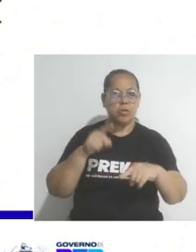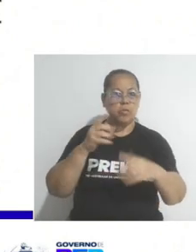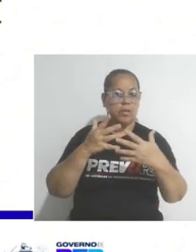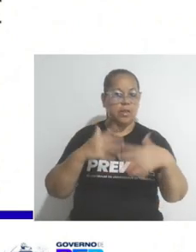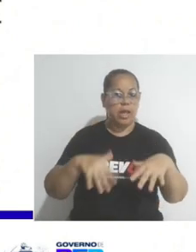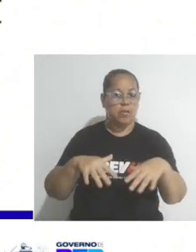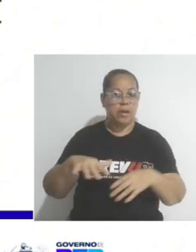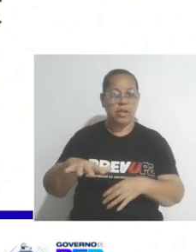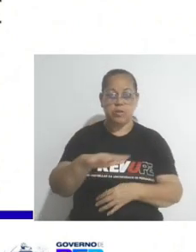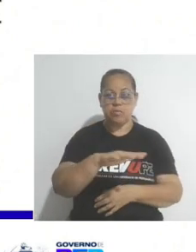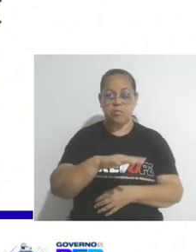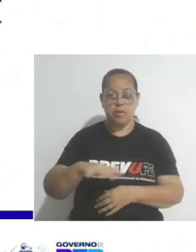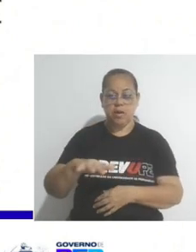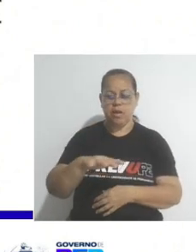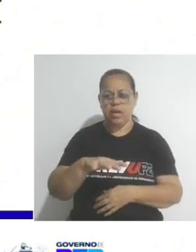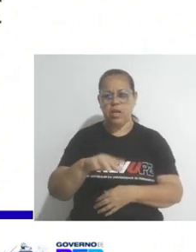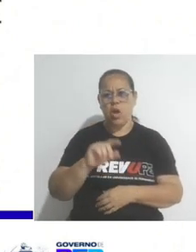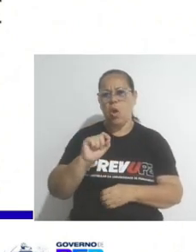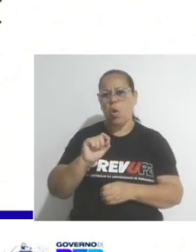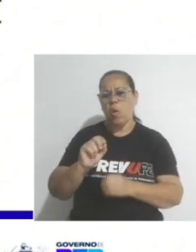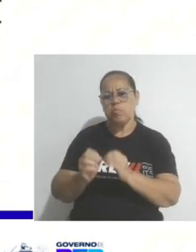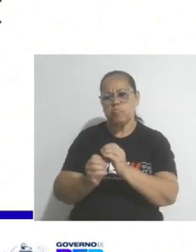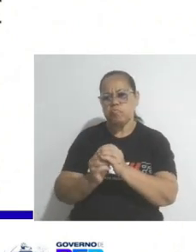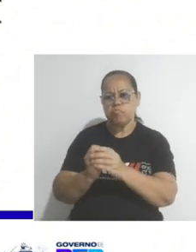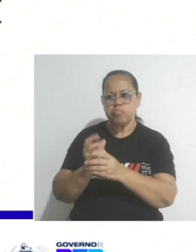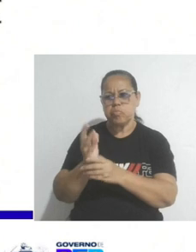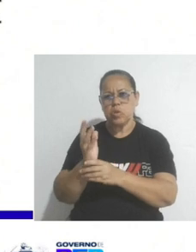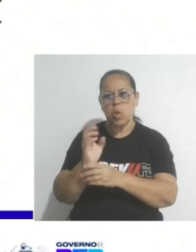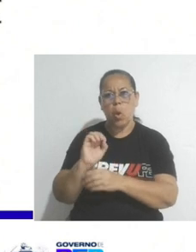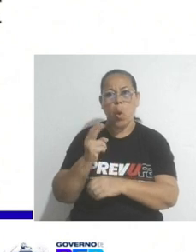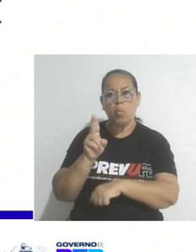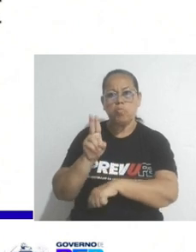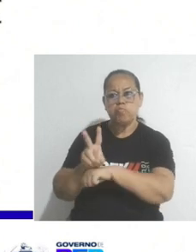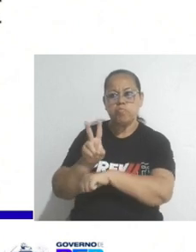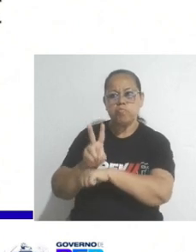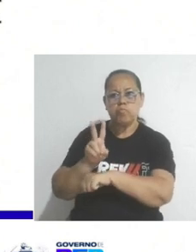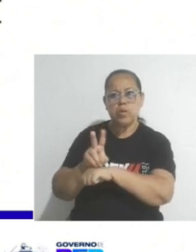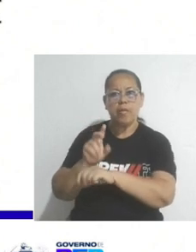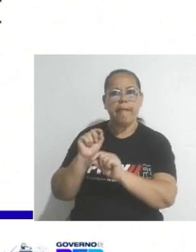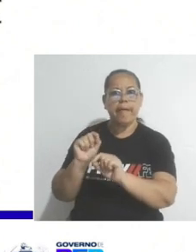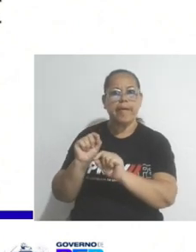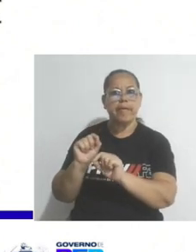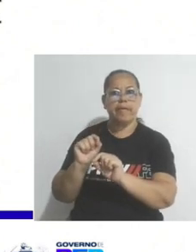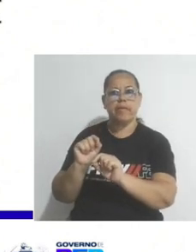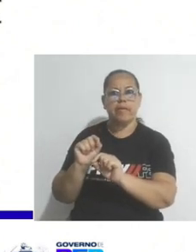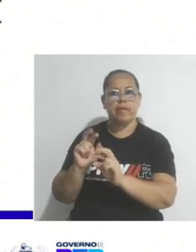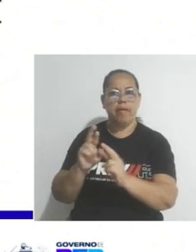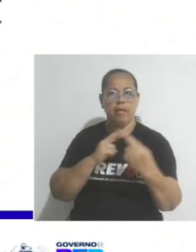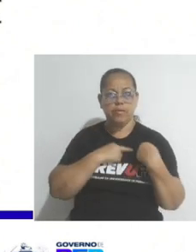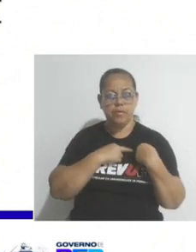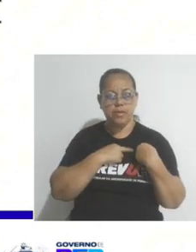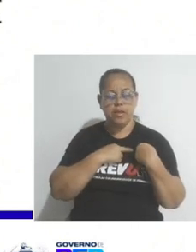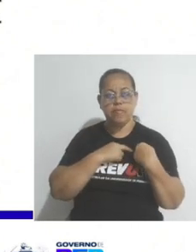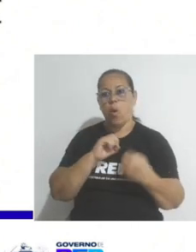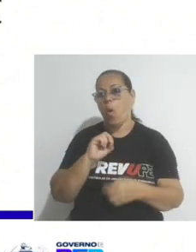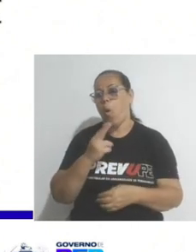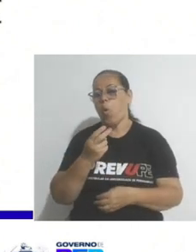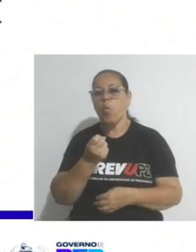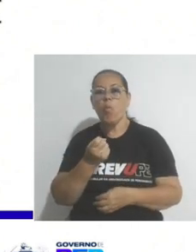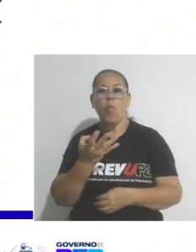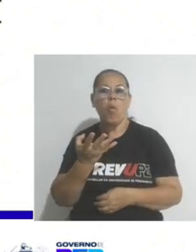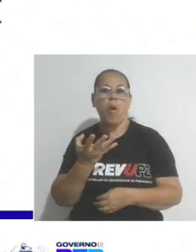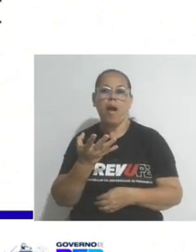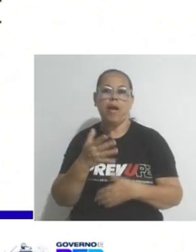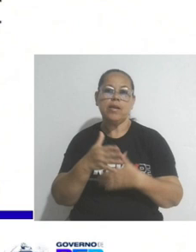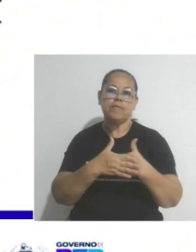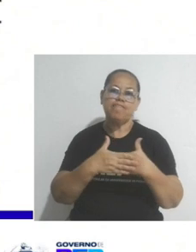o que se produz ou quem produz em um dado espaço ou ainda quais as ligações